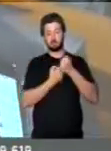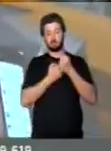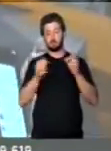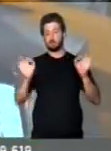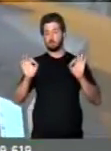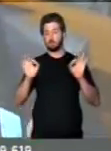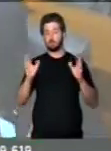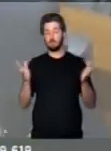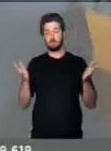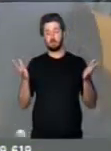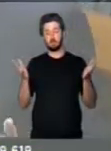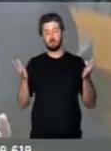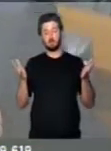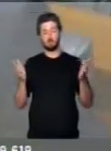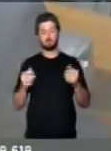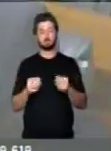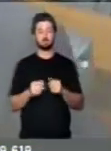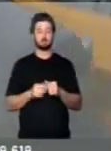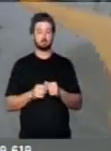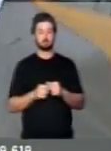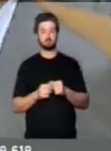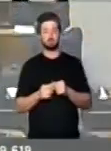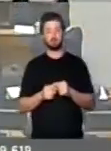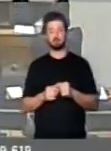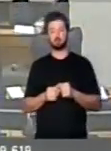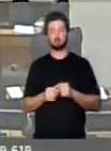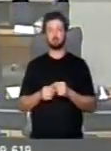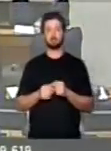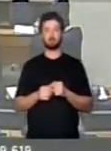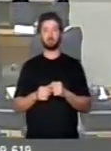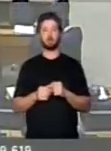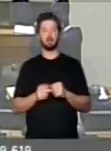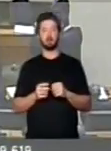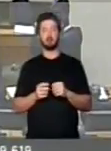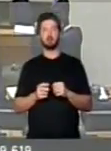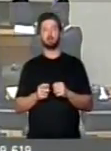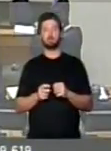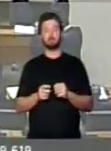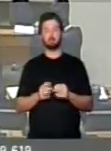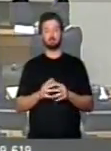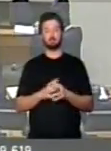parte a atenção para com o acordo. Não fez acordo, está em obstrução.